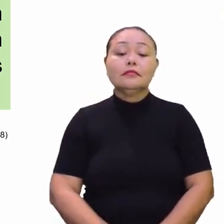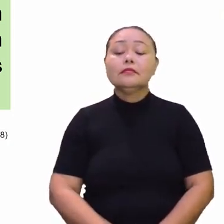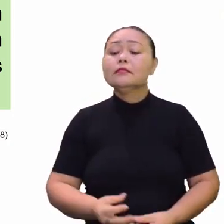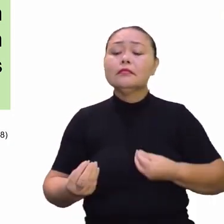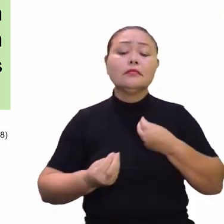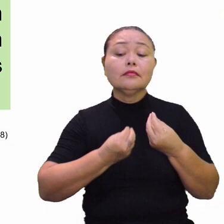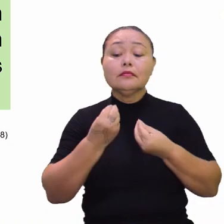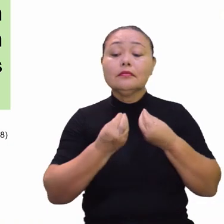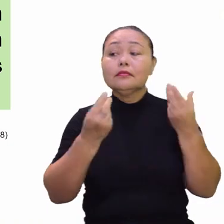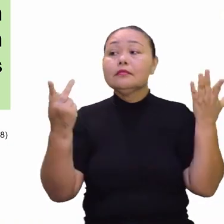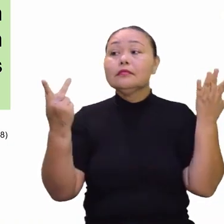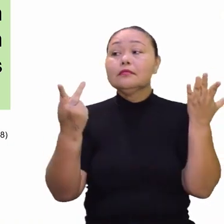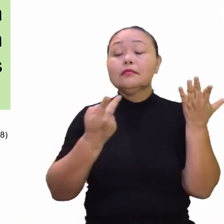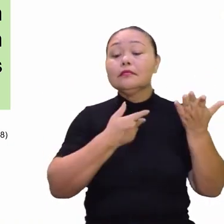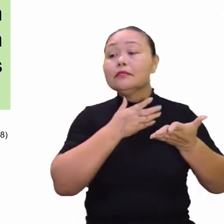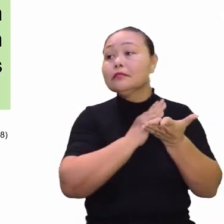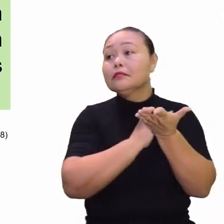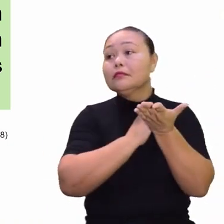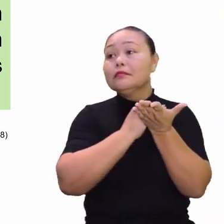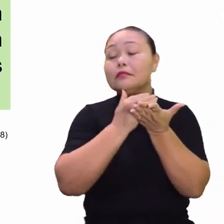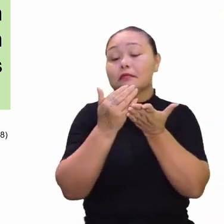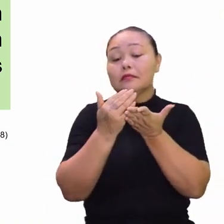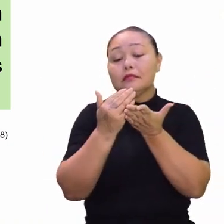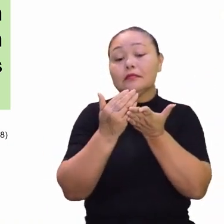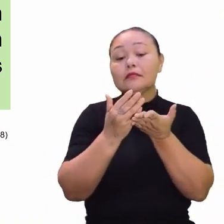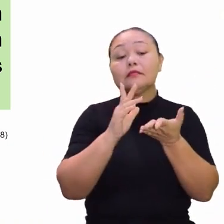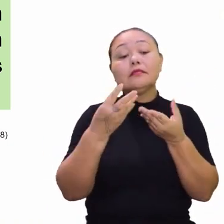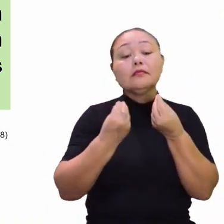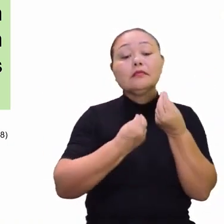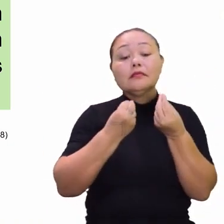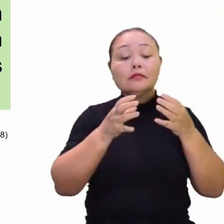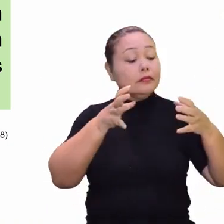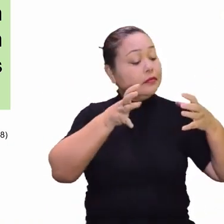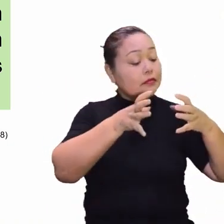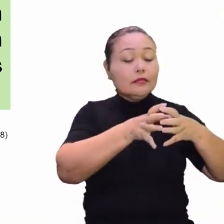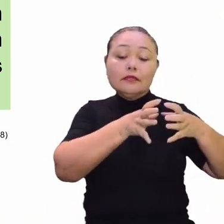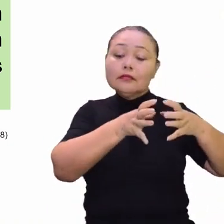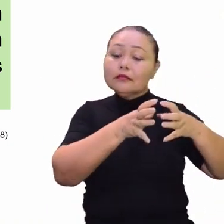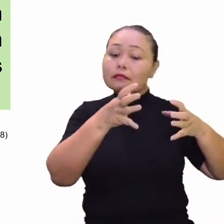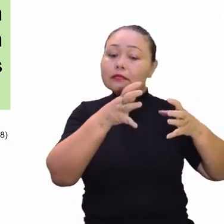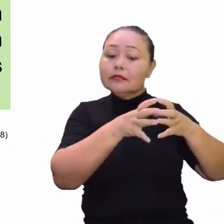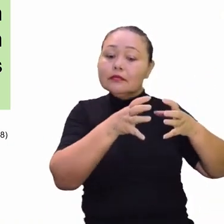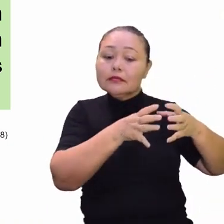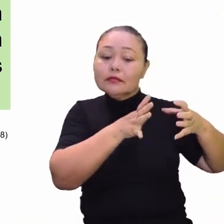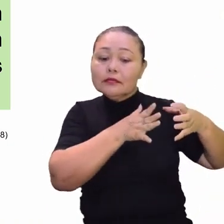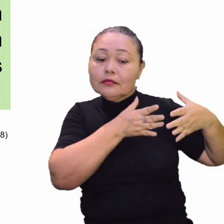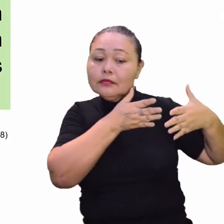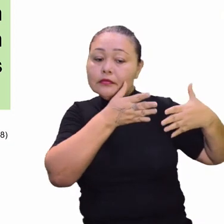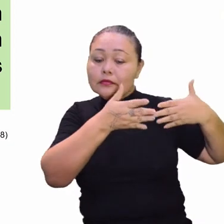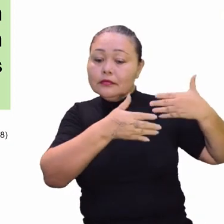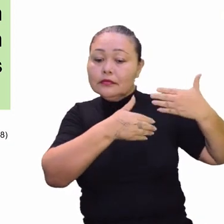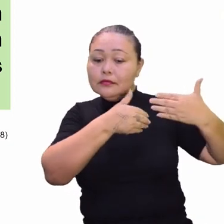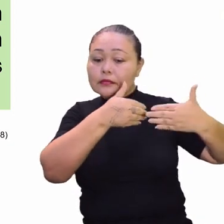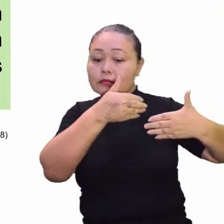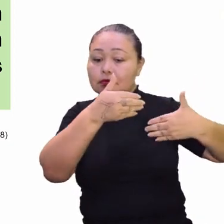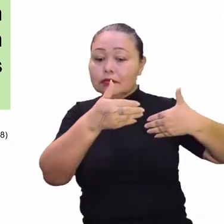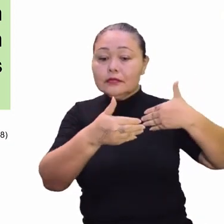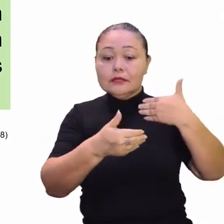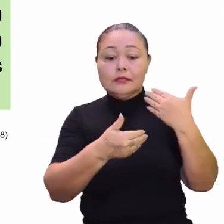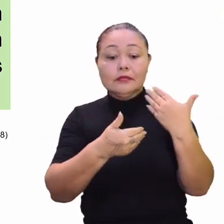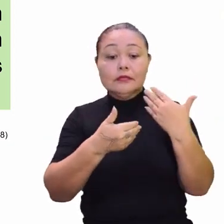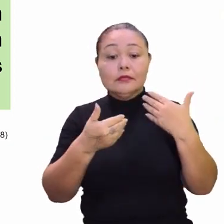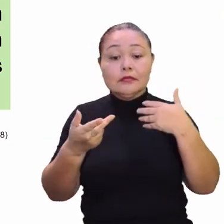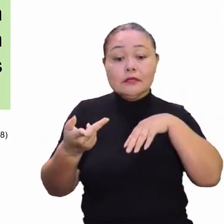E como que começou essa odisseia? Através de expedições. Expedições que vinham em busca